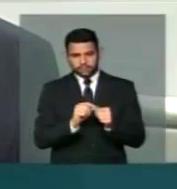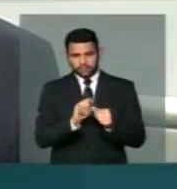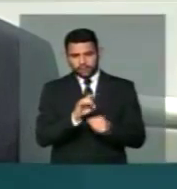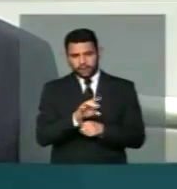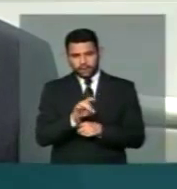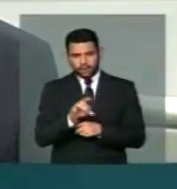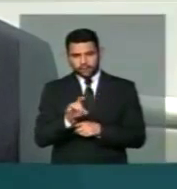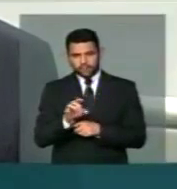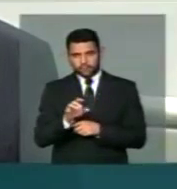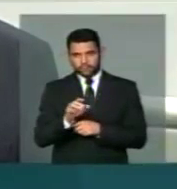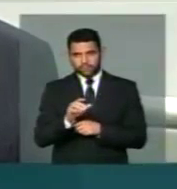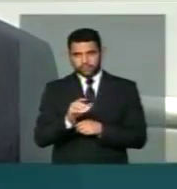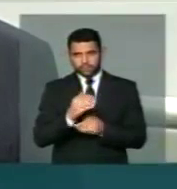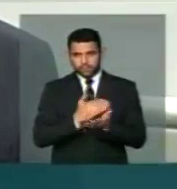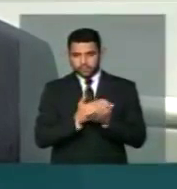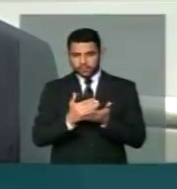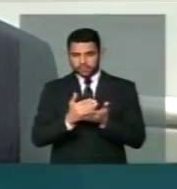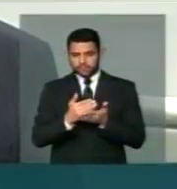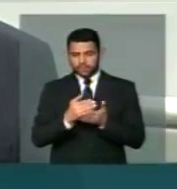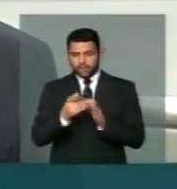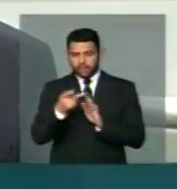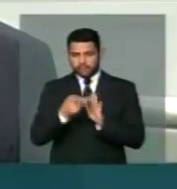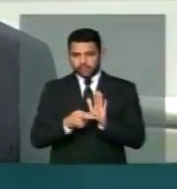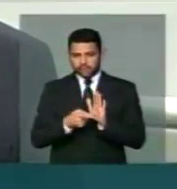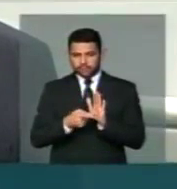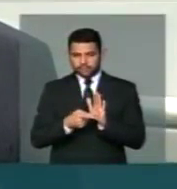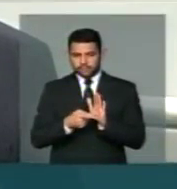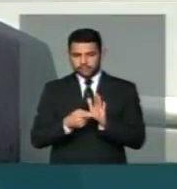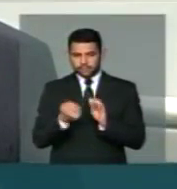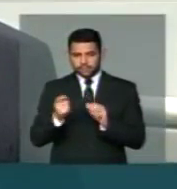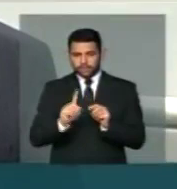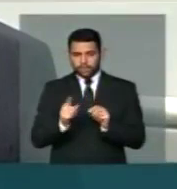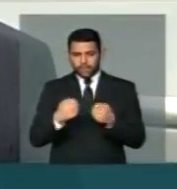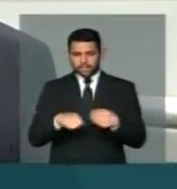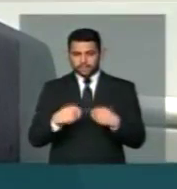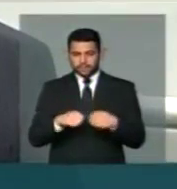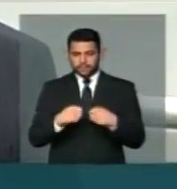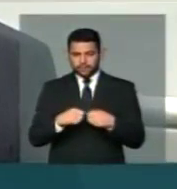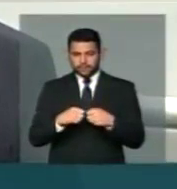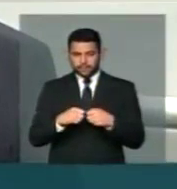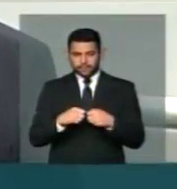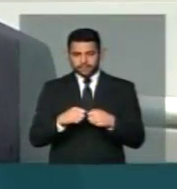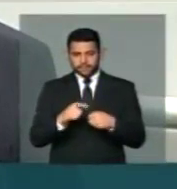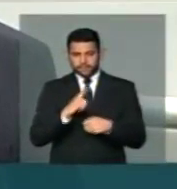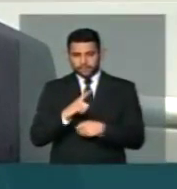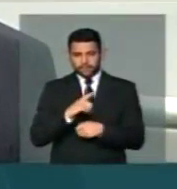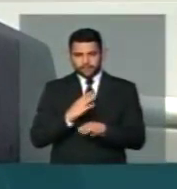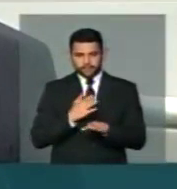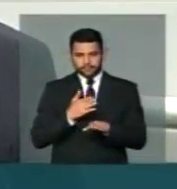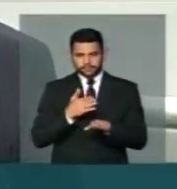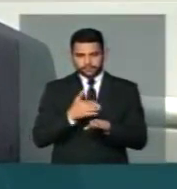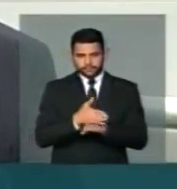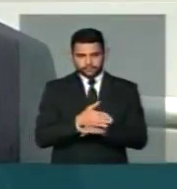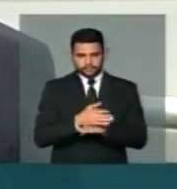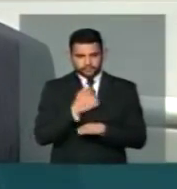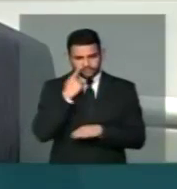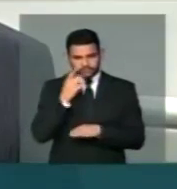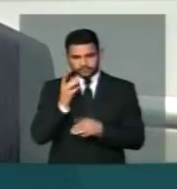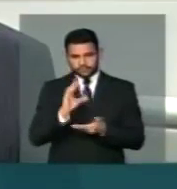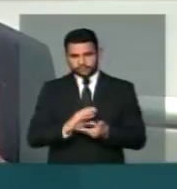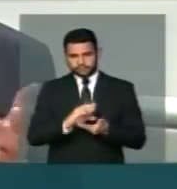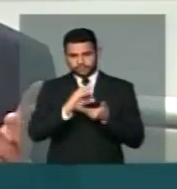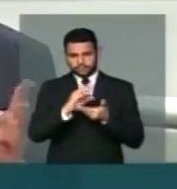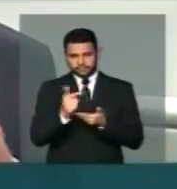cada um dos procedimentos relacionados àquele plano não necessariamente terão que passar pelo